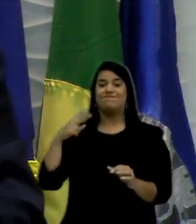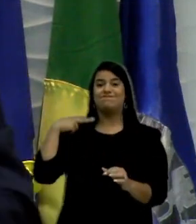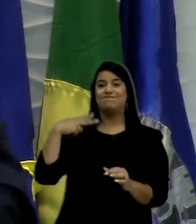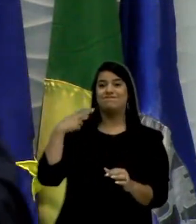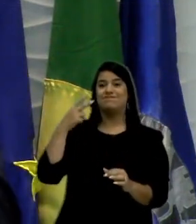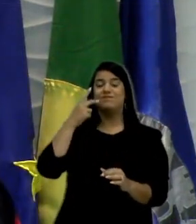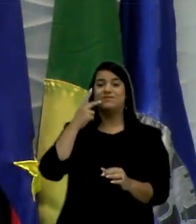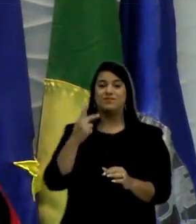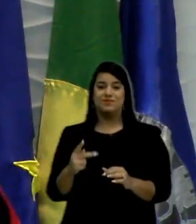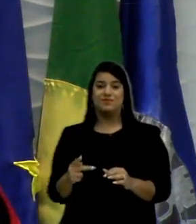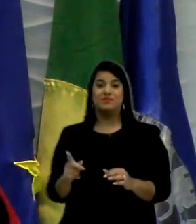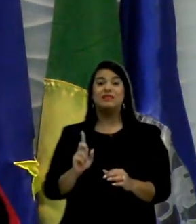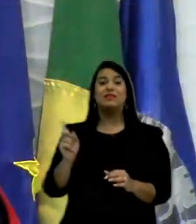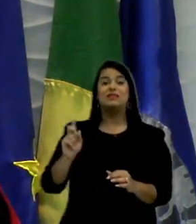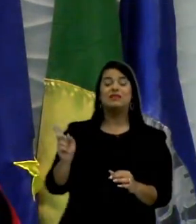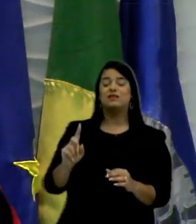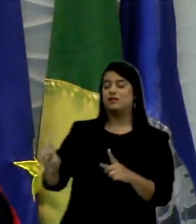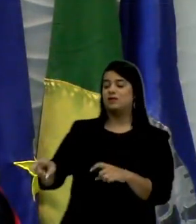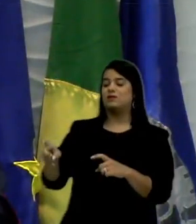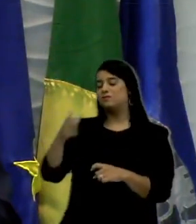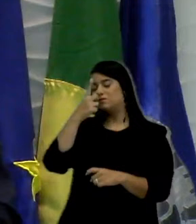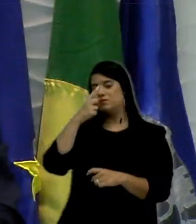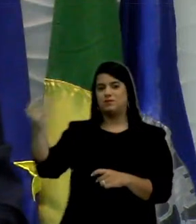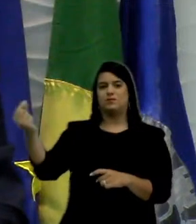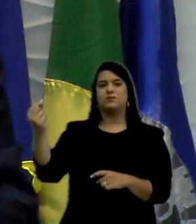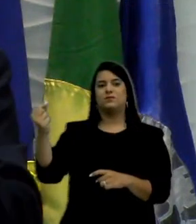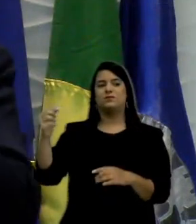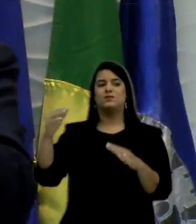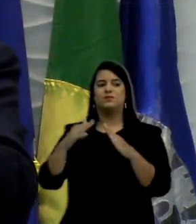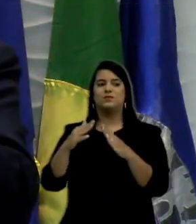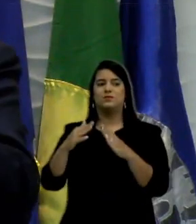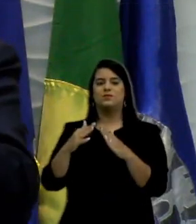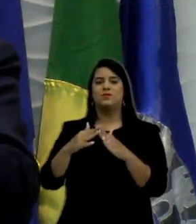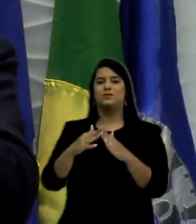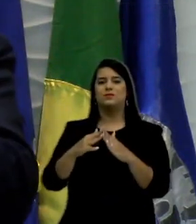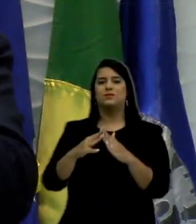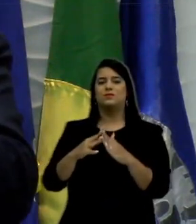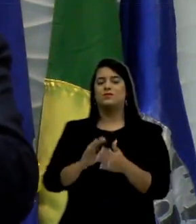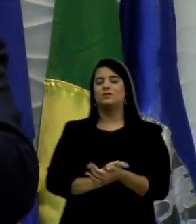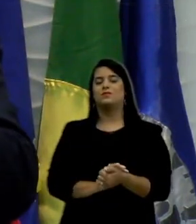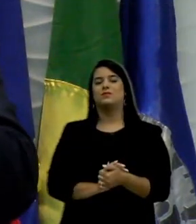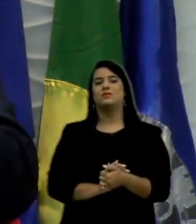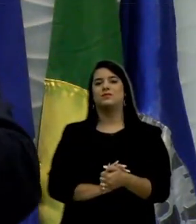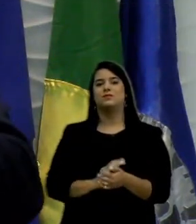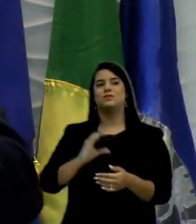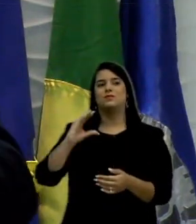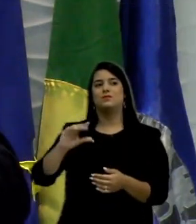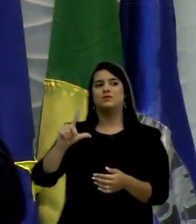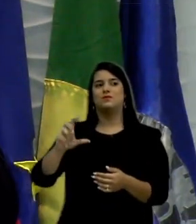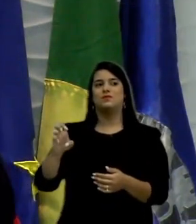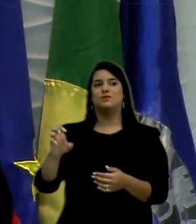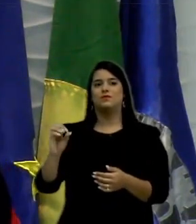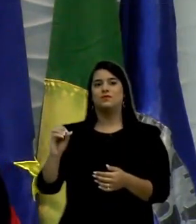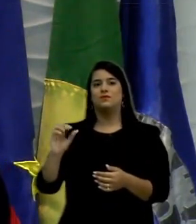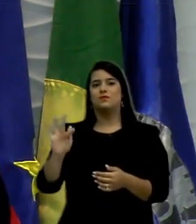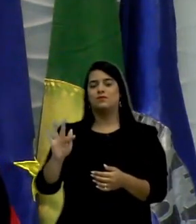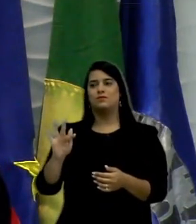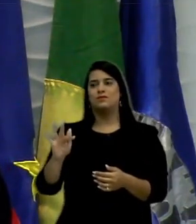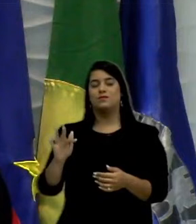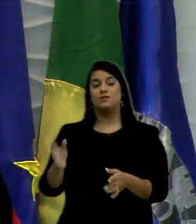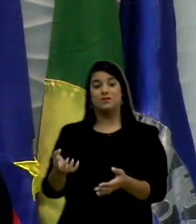Marinho lá no Tamanduá, e na casa de farinha, né, de Cleof. E